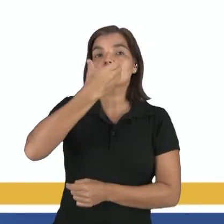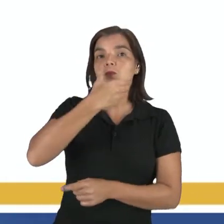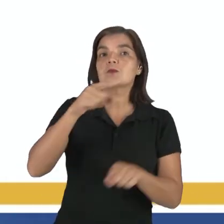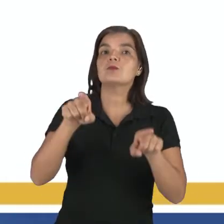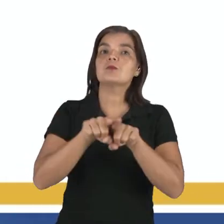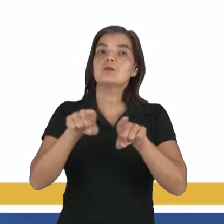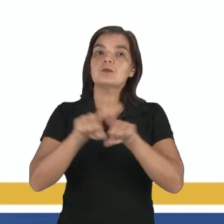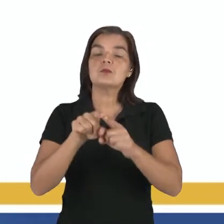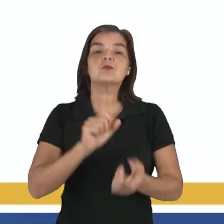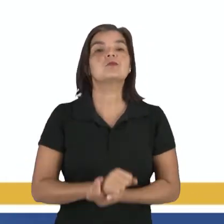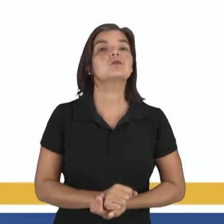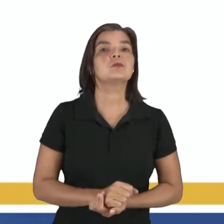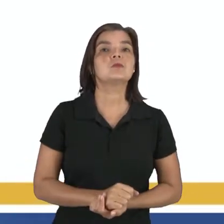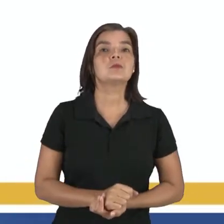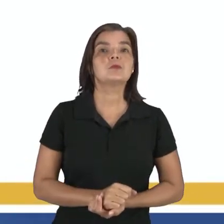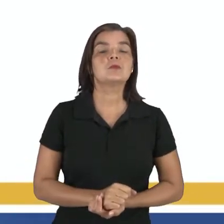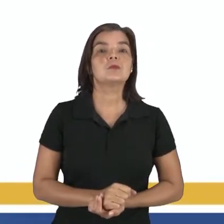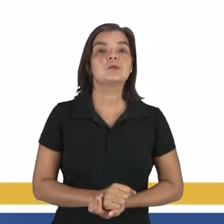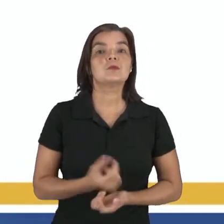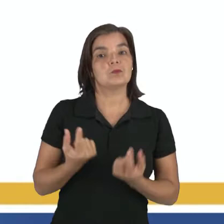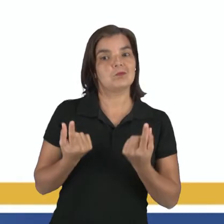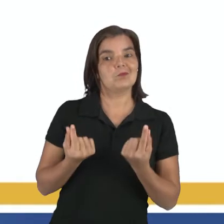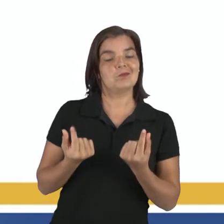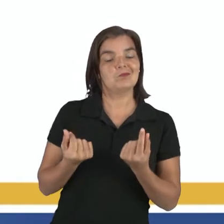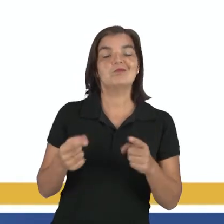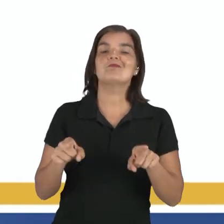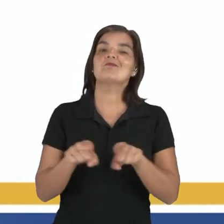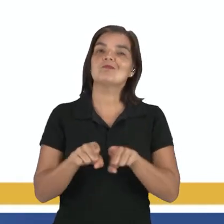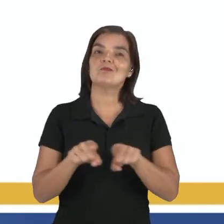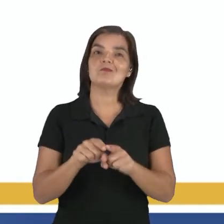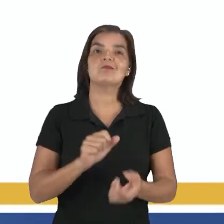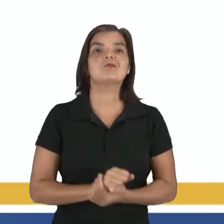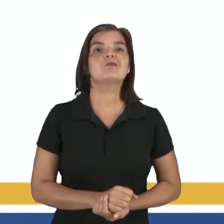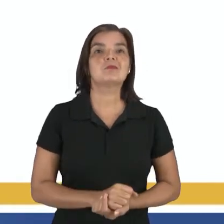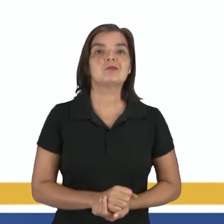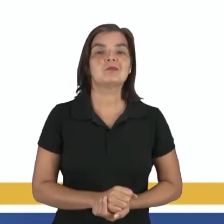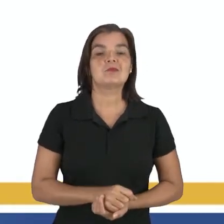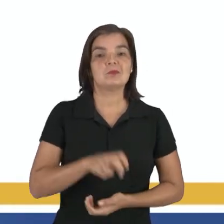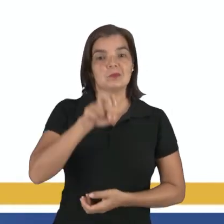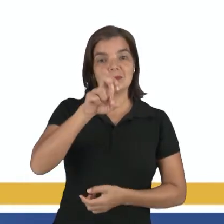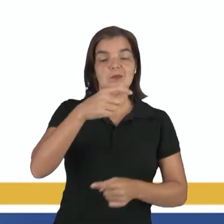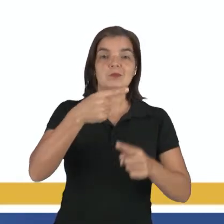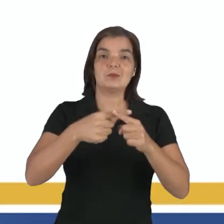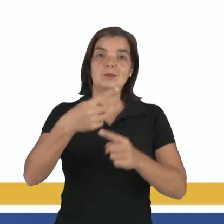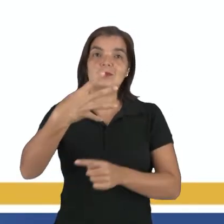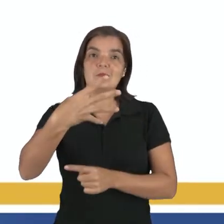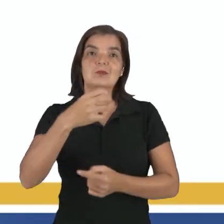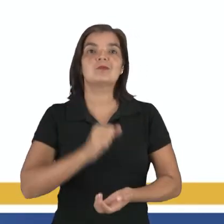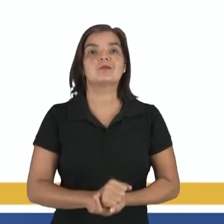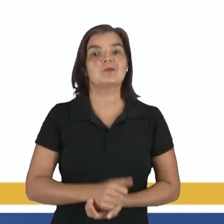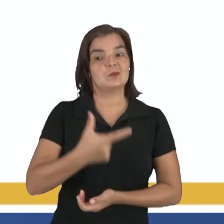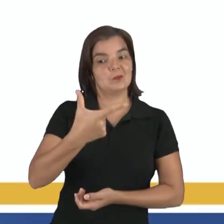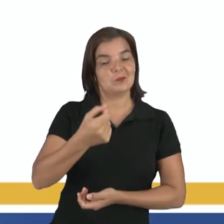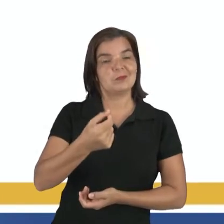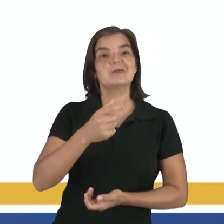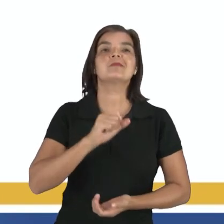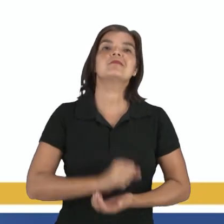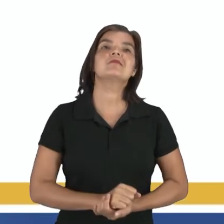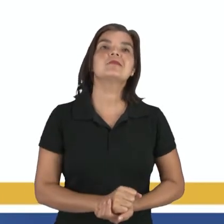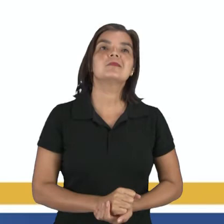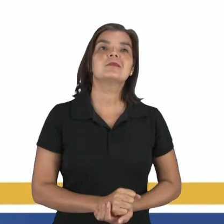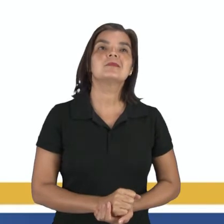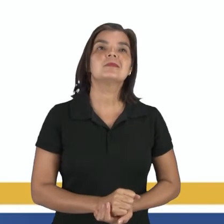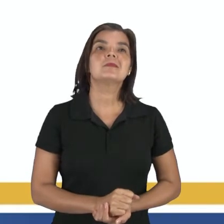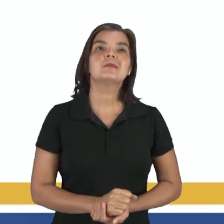maçãs multiplica também é o preço tá então ficaria 5 x 4 Vinci